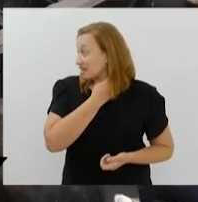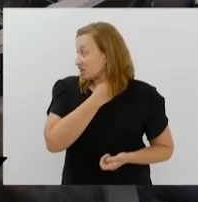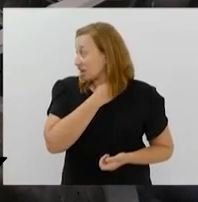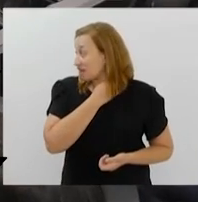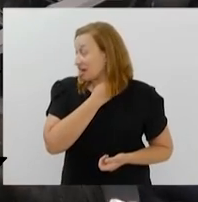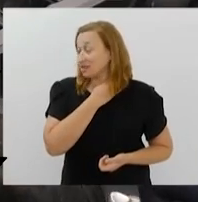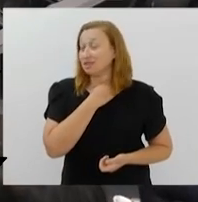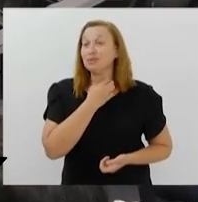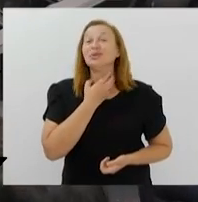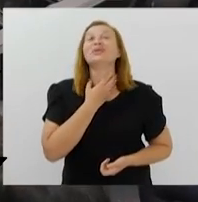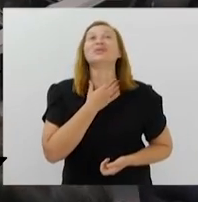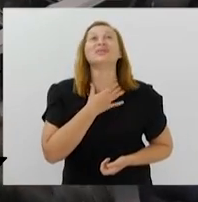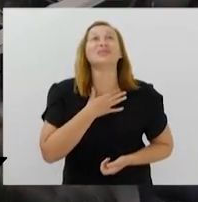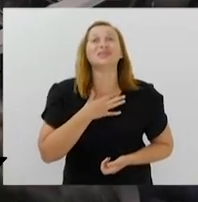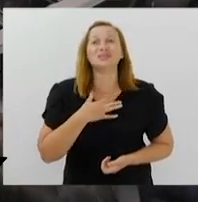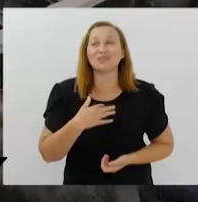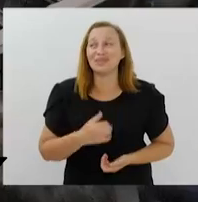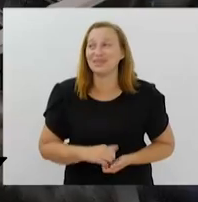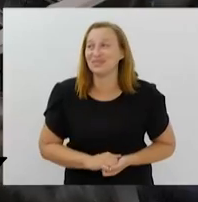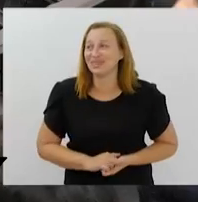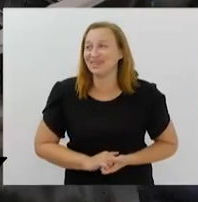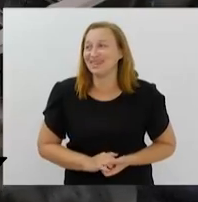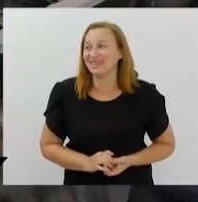muito não é